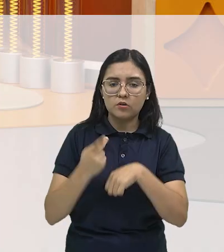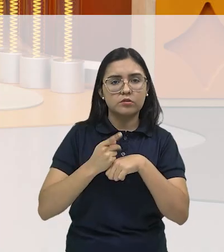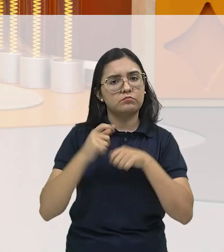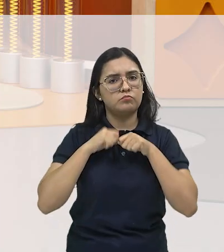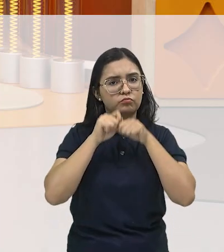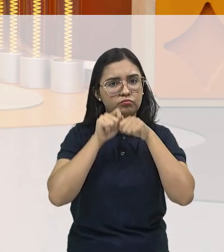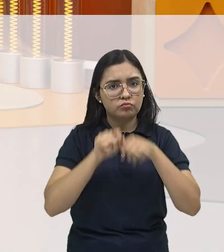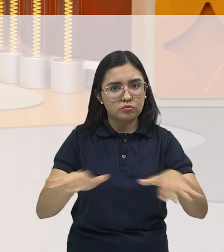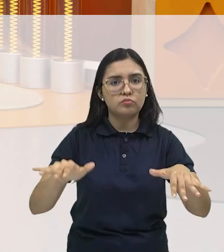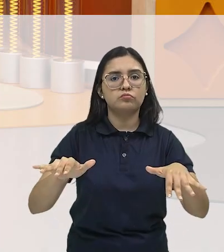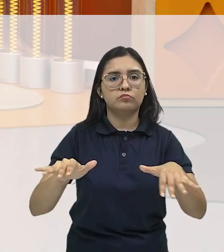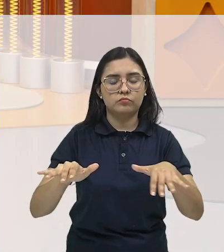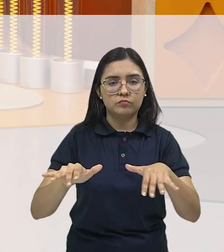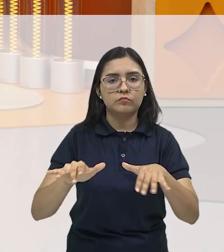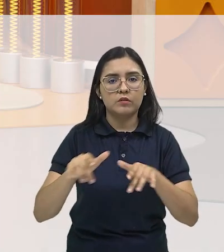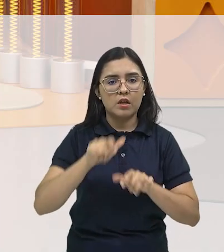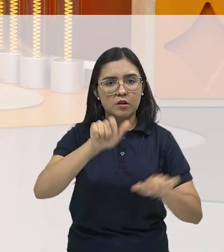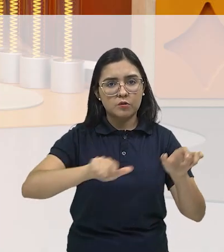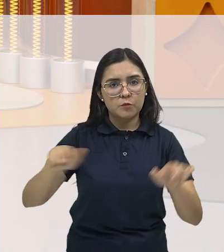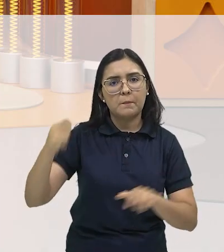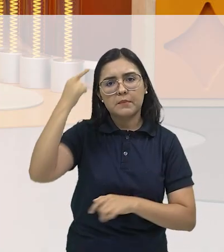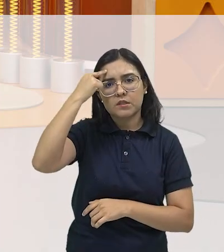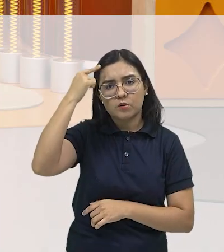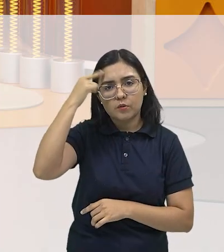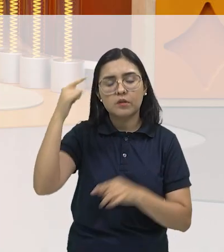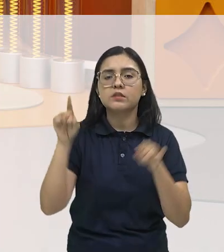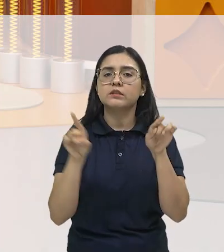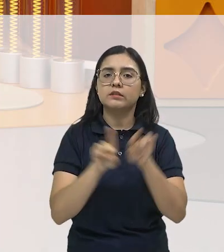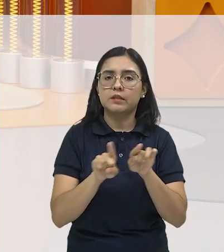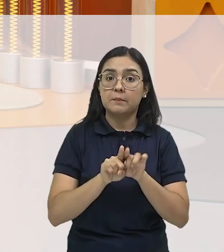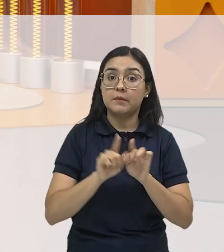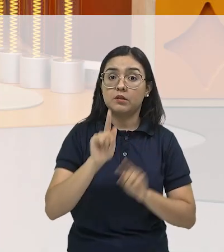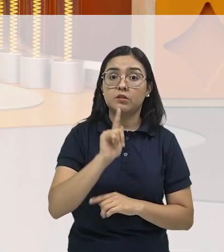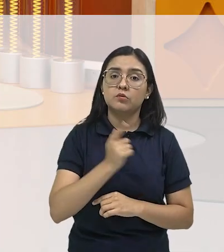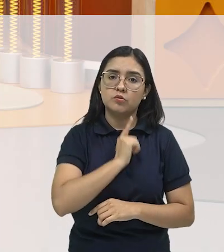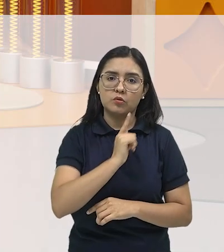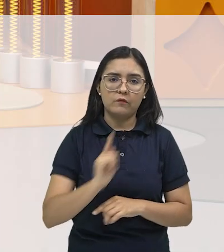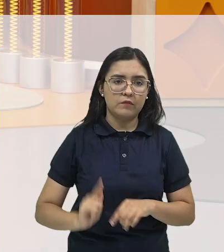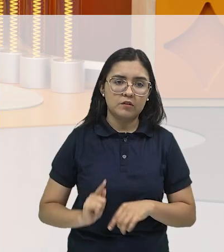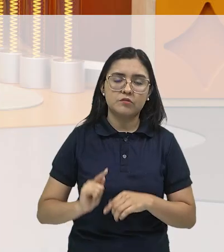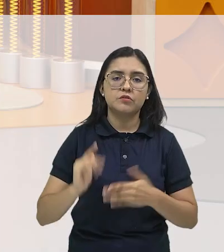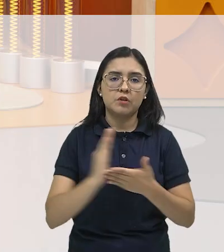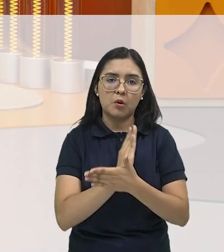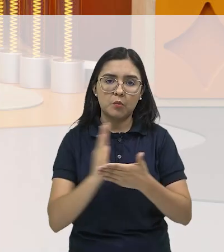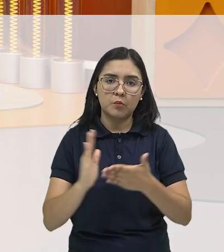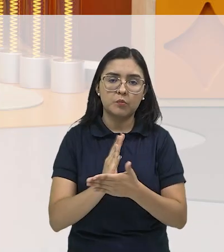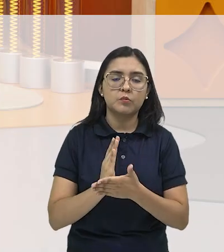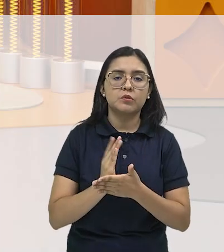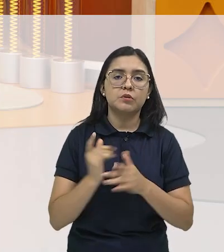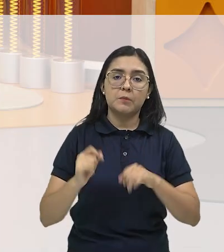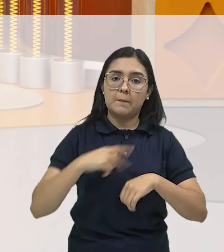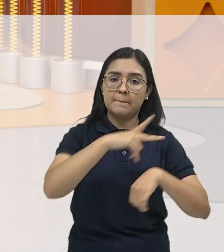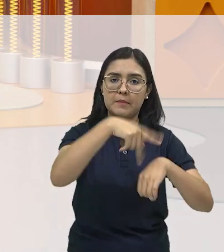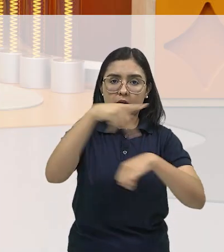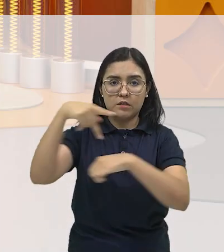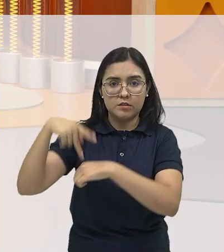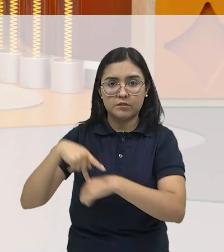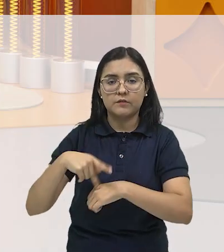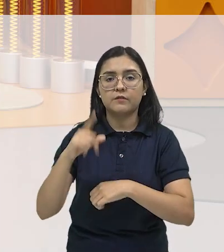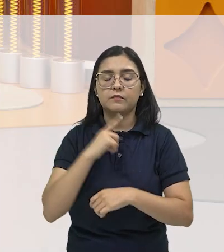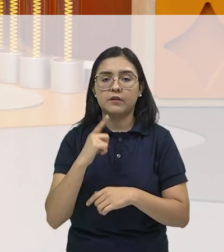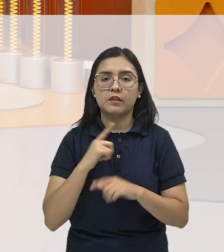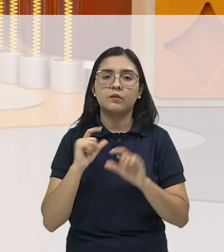para o mundo e ganhando mentes de pensadores e também de governantes de alguns países, que a gente vai ter